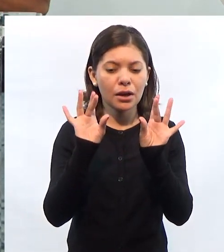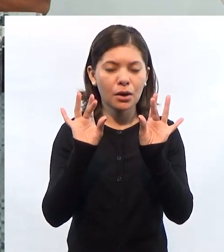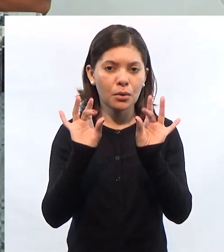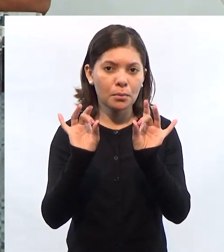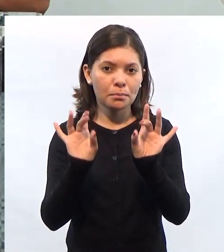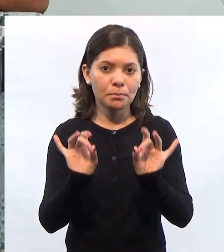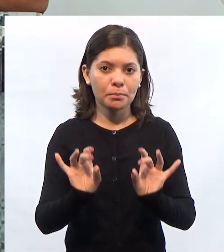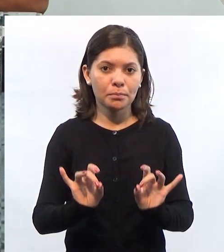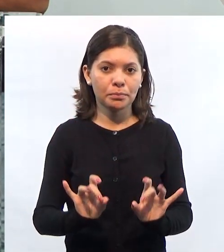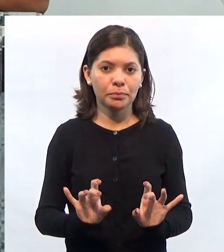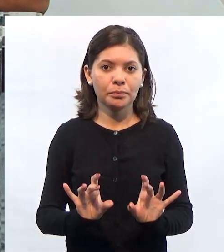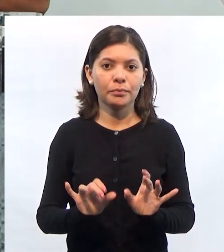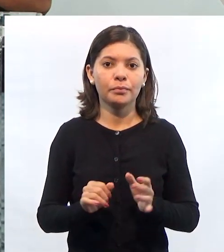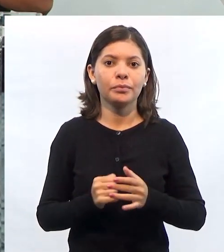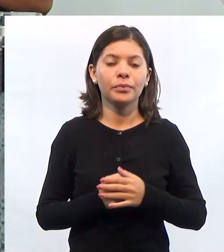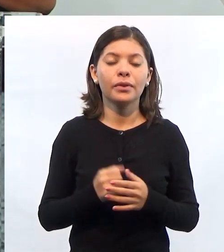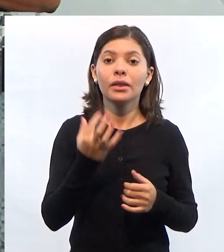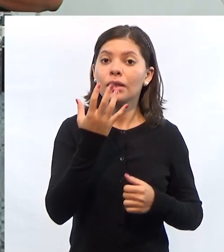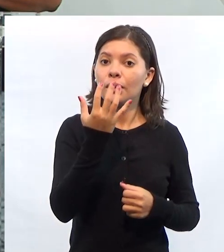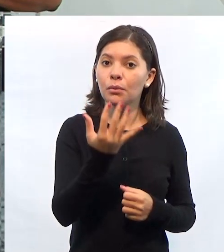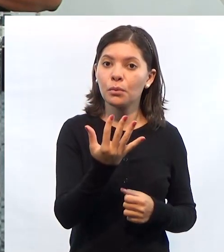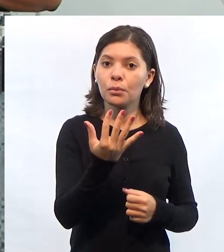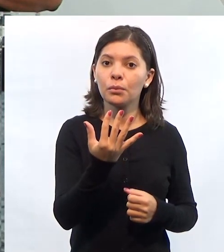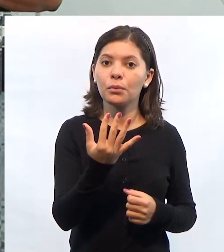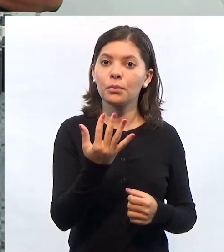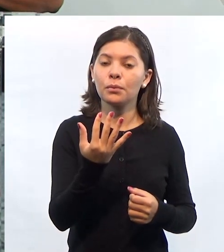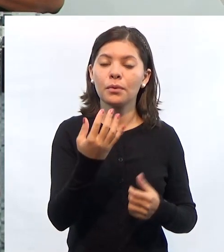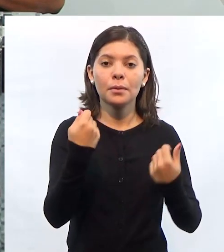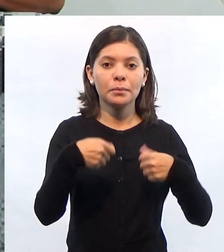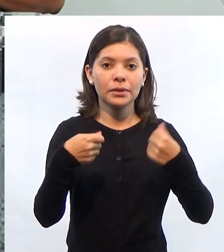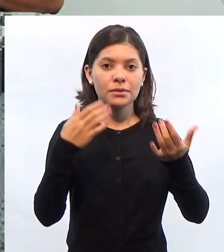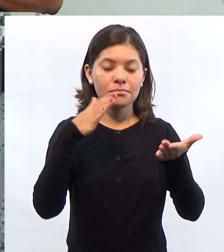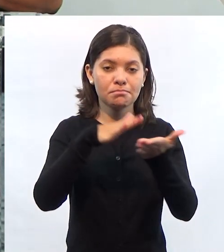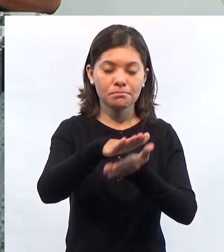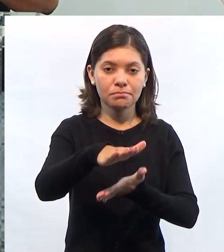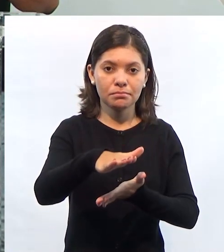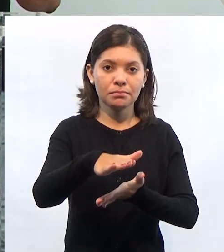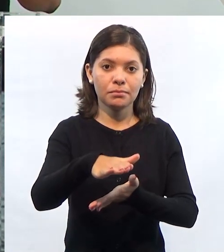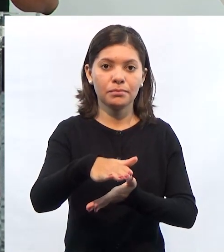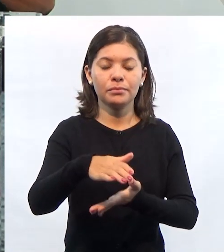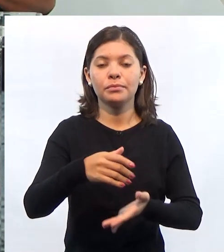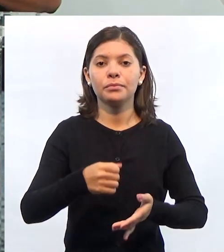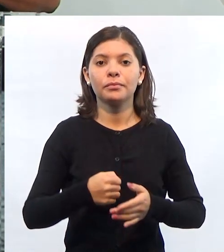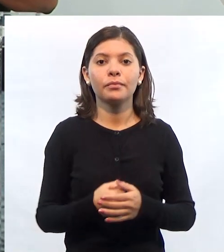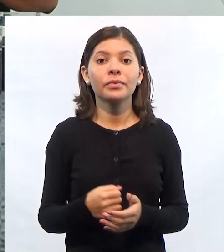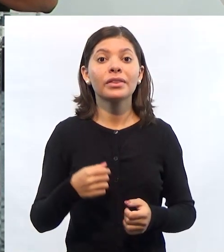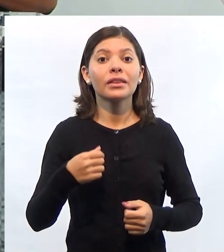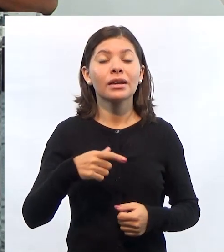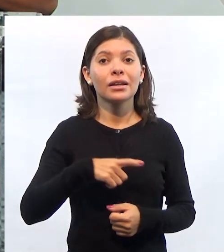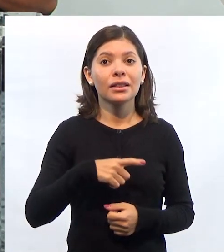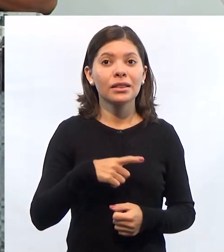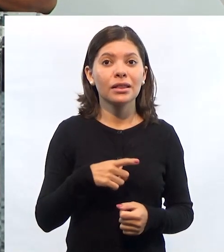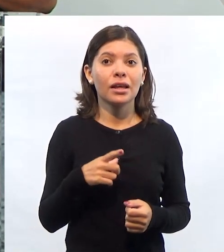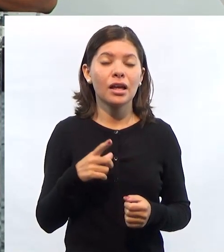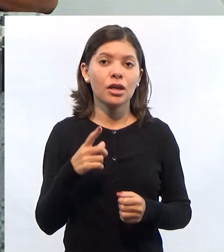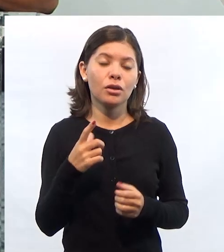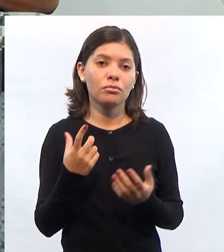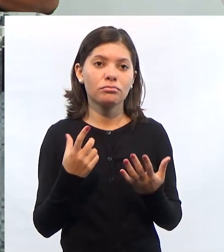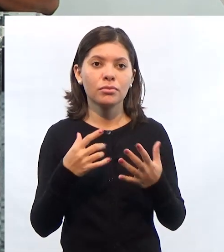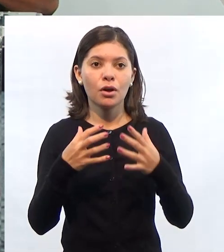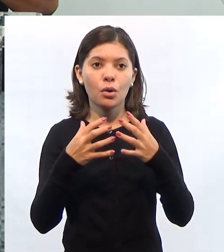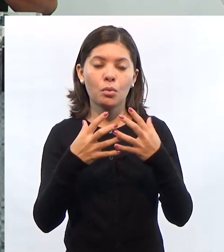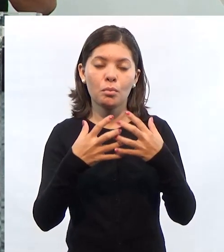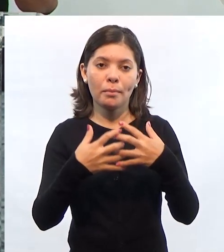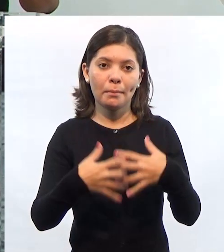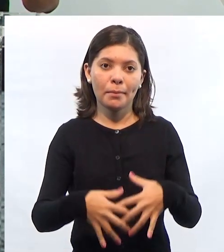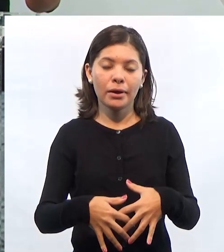especificação da Exata cor que ele deve ser impressa E aí tem um aparelho chamado espectrômetro